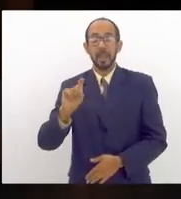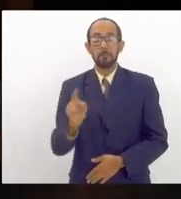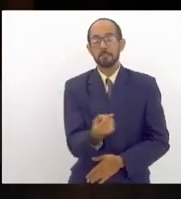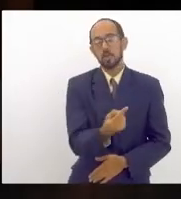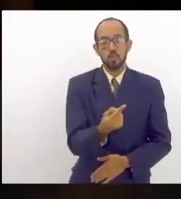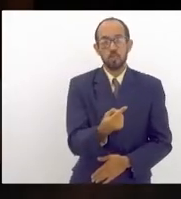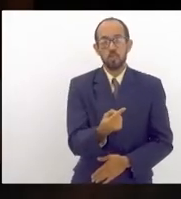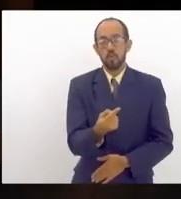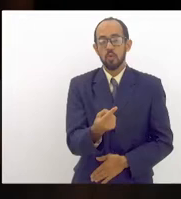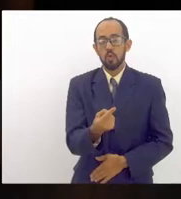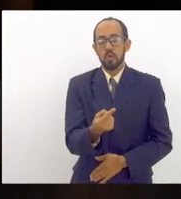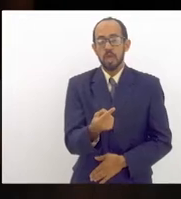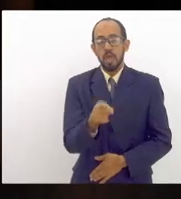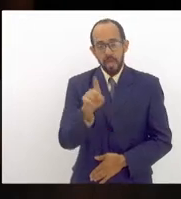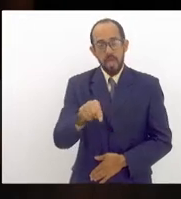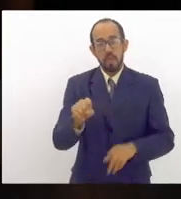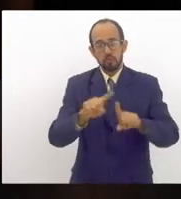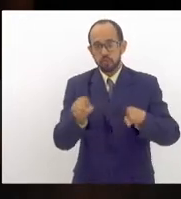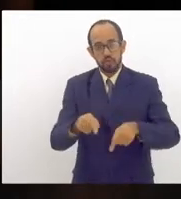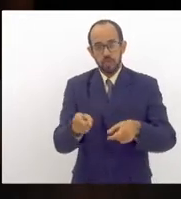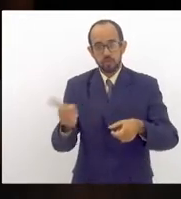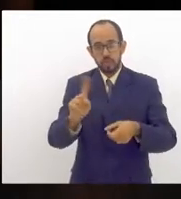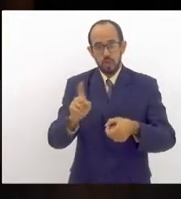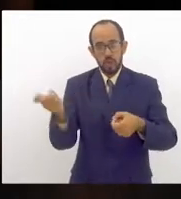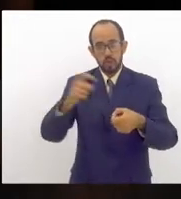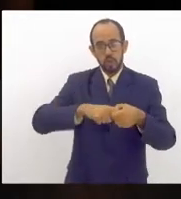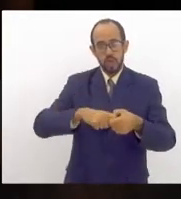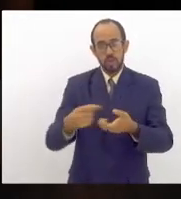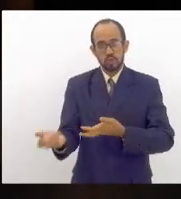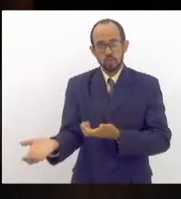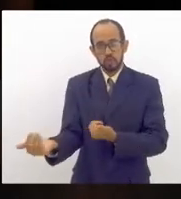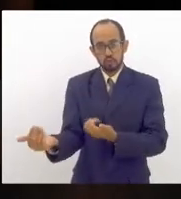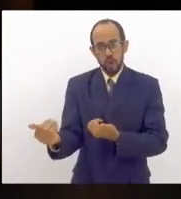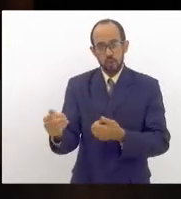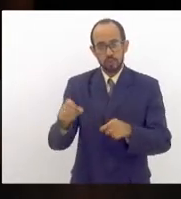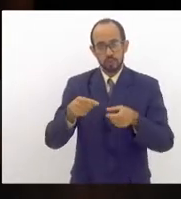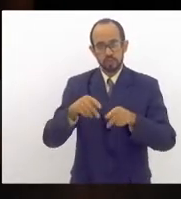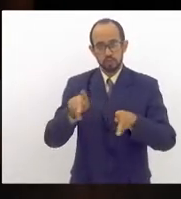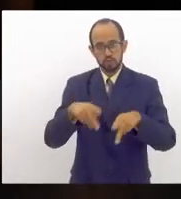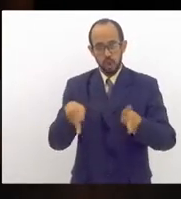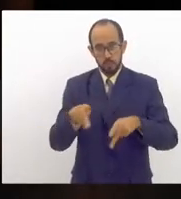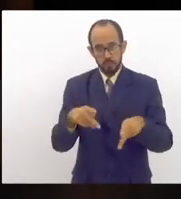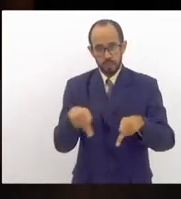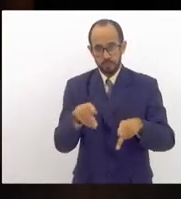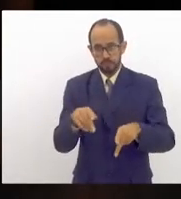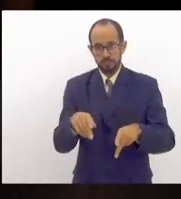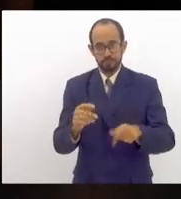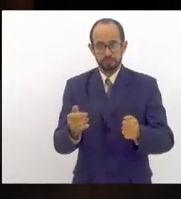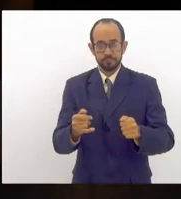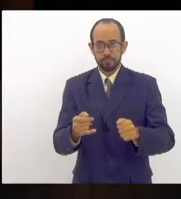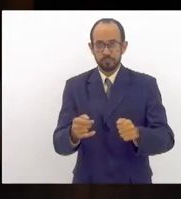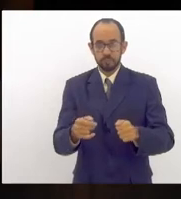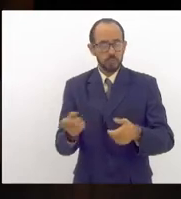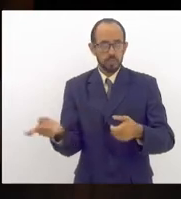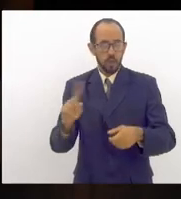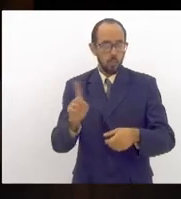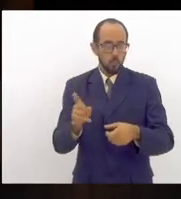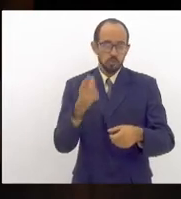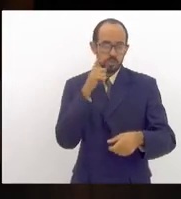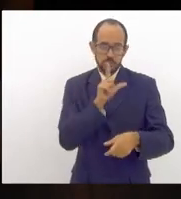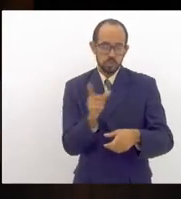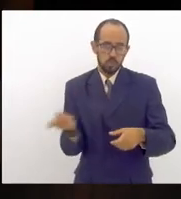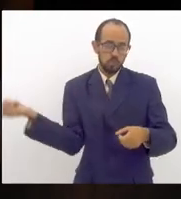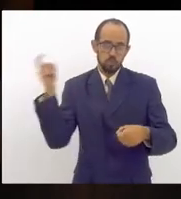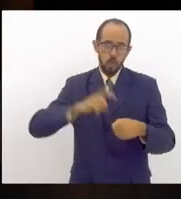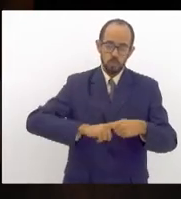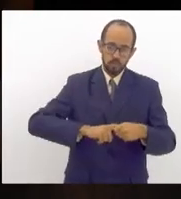foram embora e não retornaram empregos que eram na juventude no no shopping a gente tem muito trabalhador de juventude no shopping que não não conseguiu